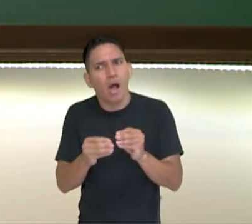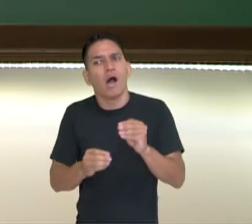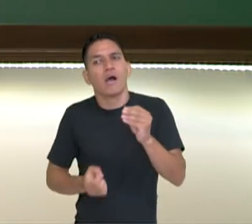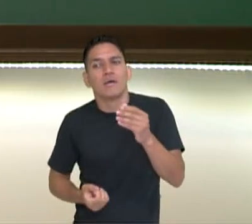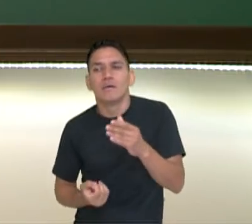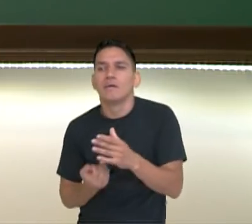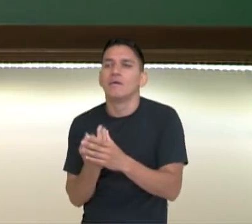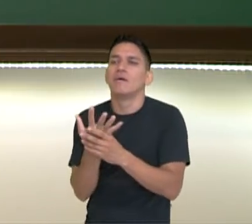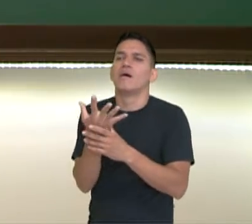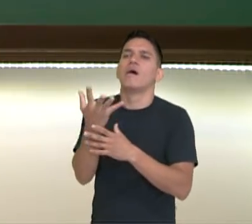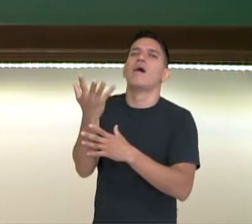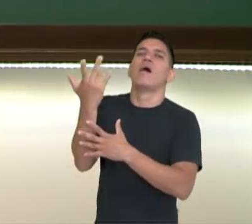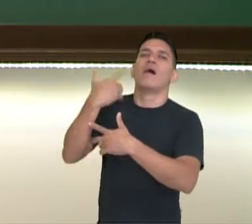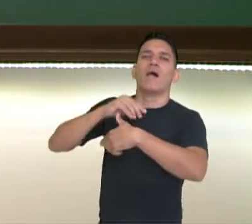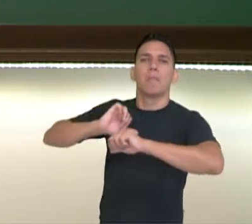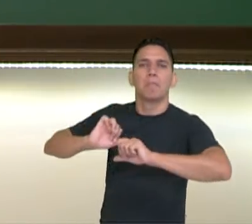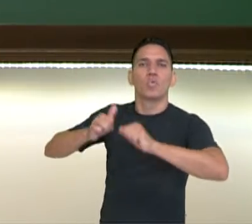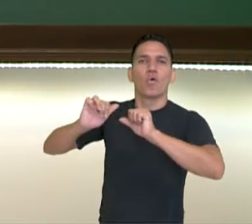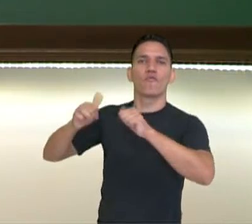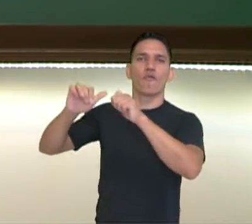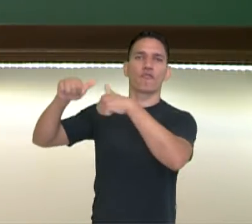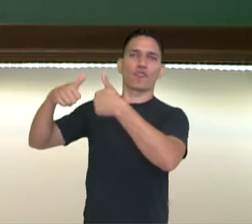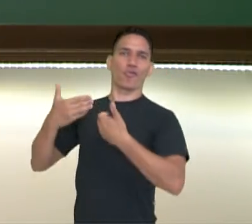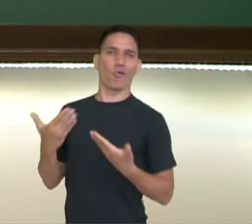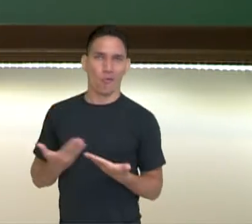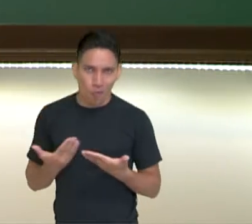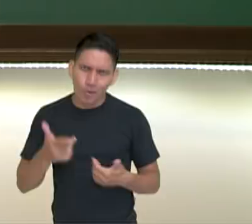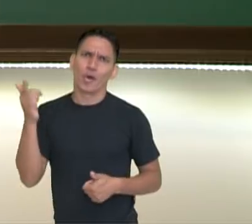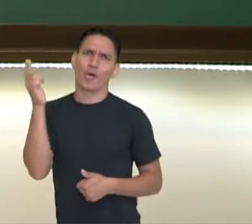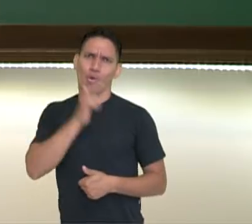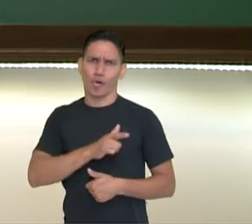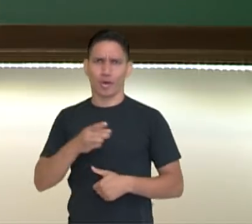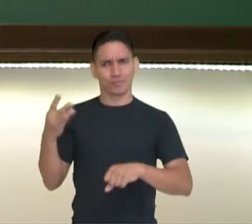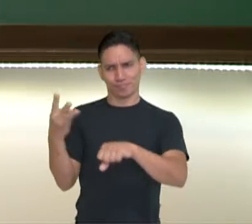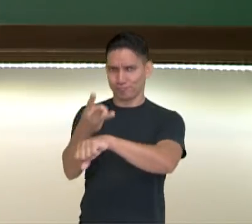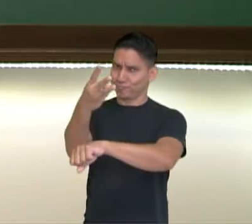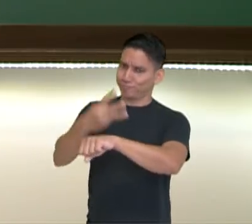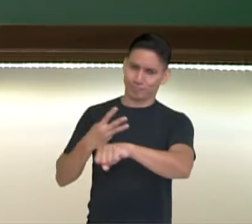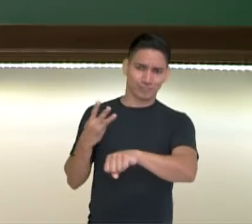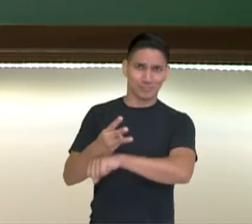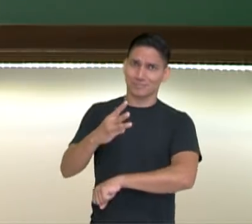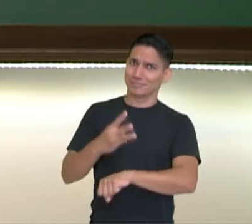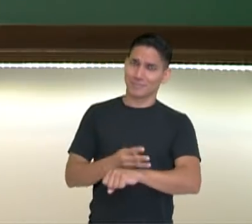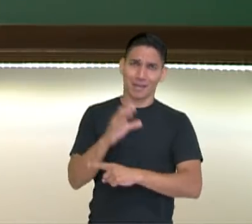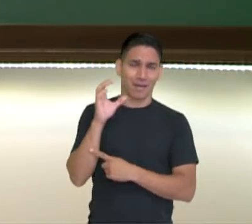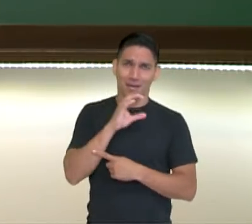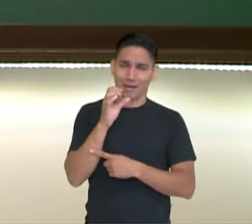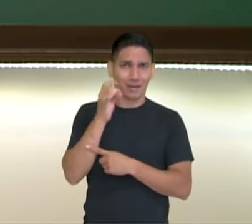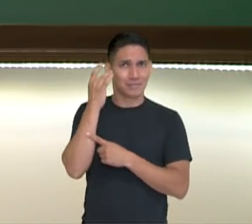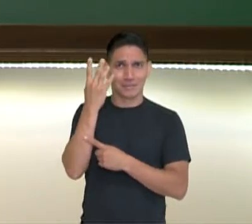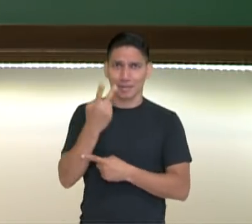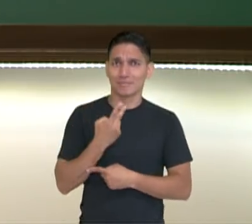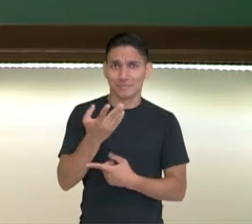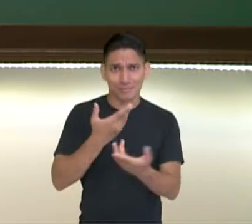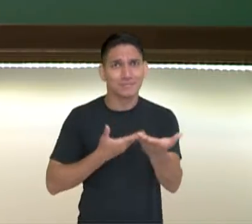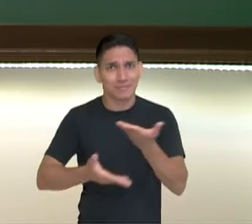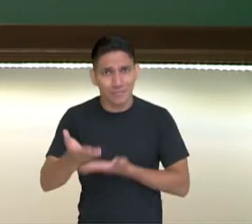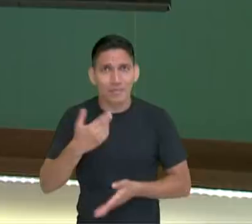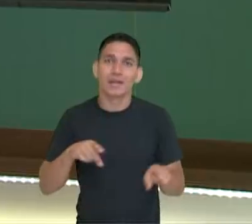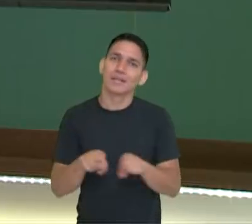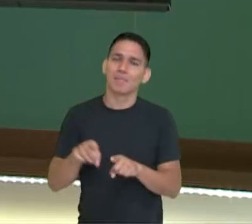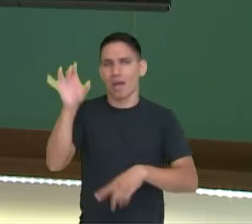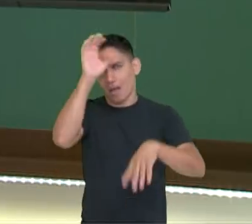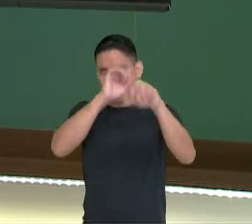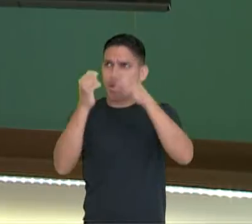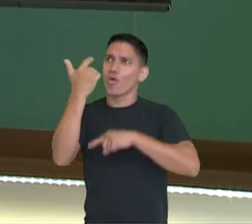e se aprimorando, a ponto de que hoje nós podemos mandar mensagens simples uns para os outros e aprender outros idiomas,